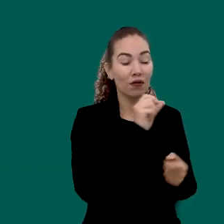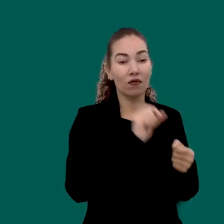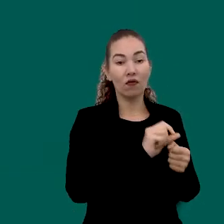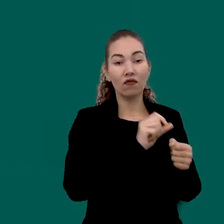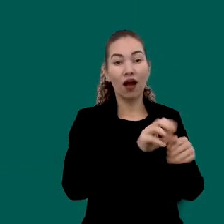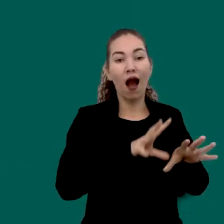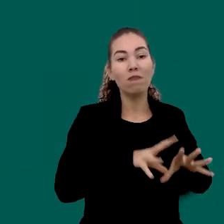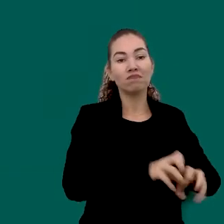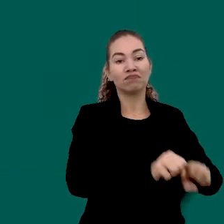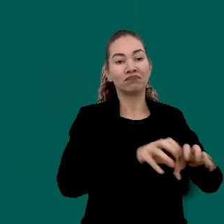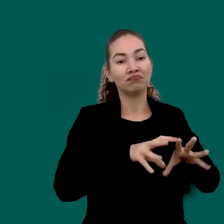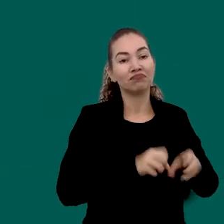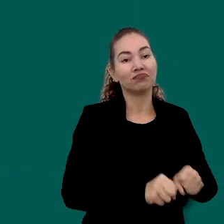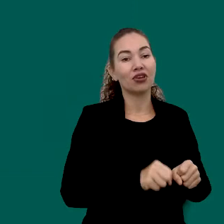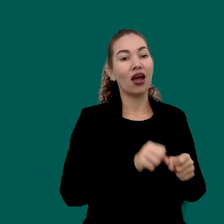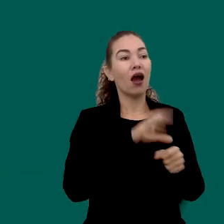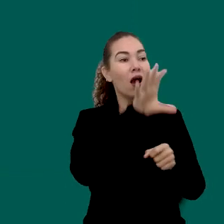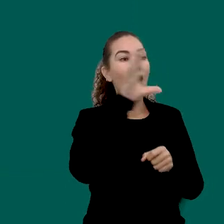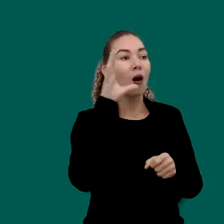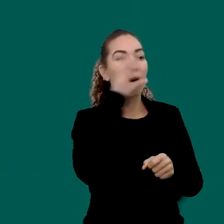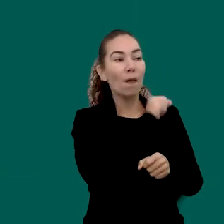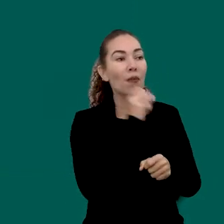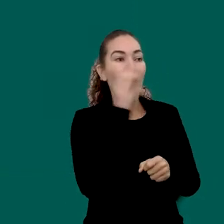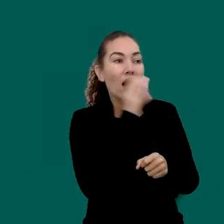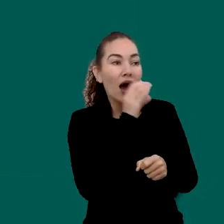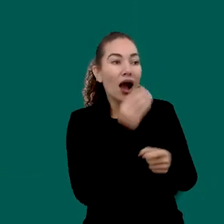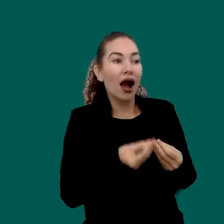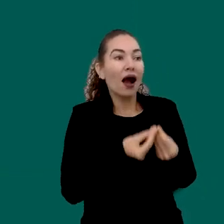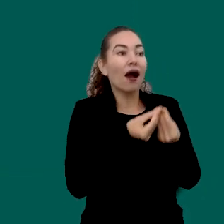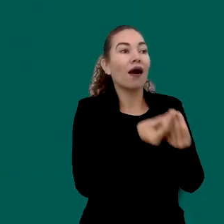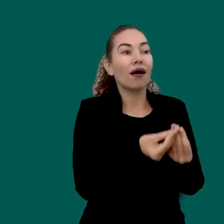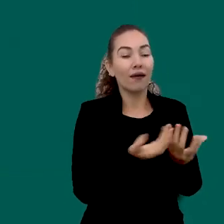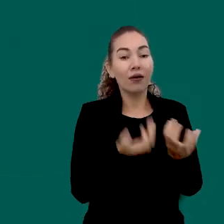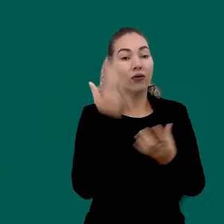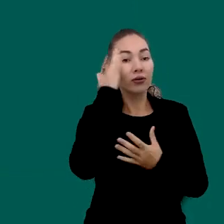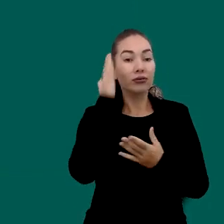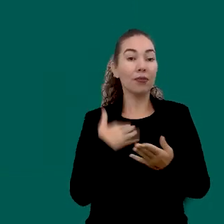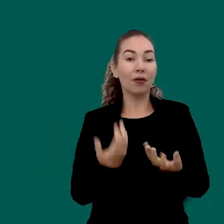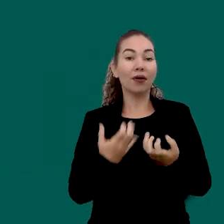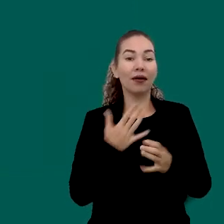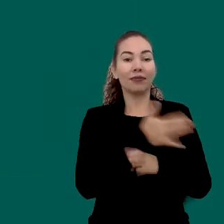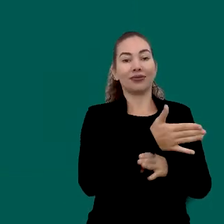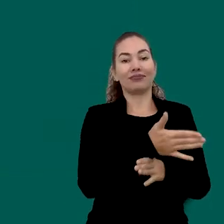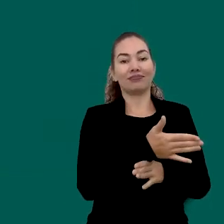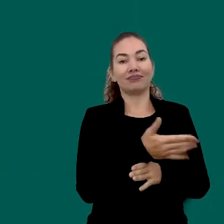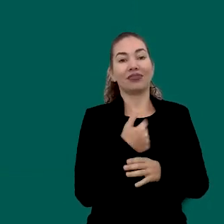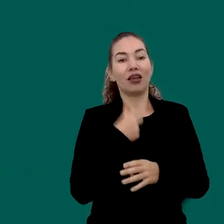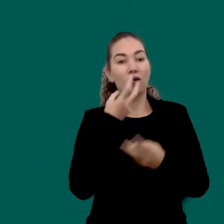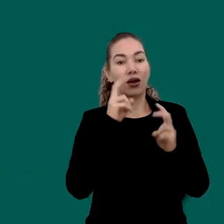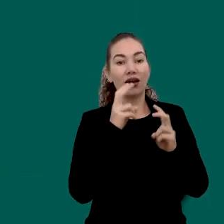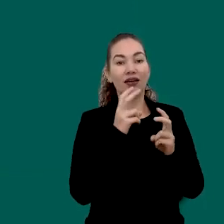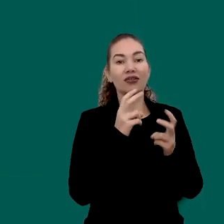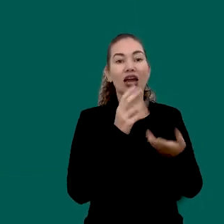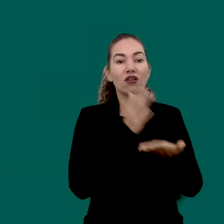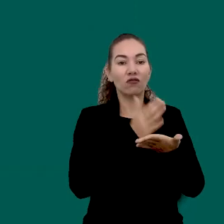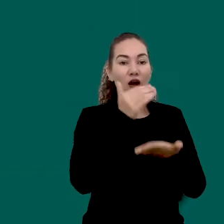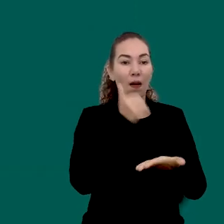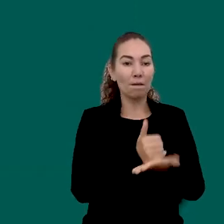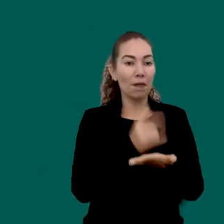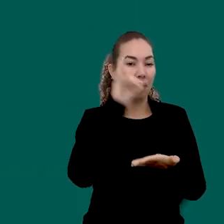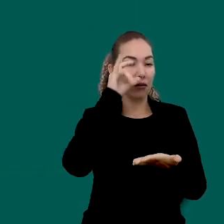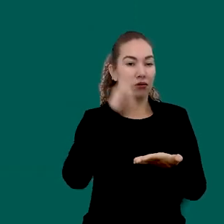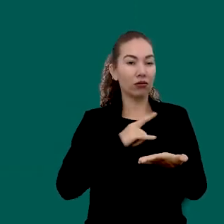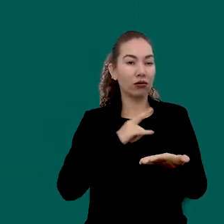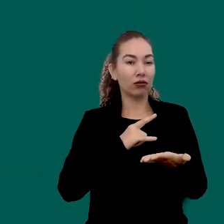quero ver o pão sendo feito lá na padaria. Eu quero ver o padeiro tirando o pão quentinho e eu sabendo, tá saindo o pão quentinho, eu moro aqui do lado, eu quero ir. Eu quero ver